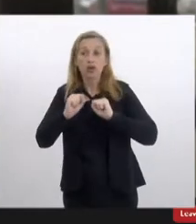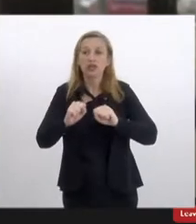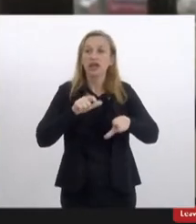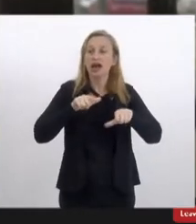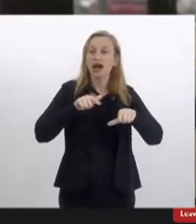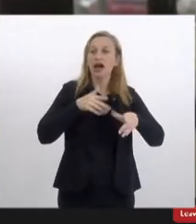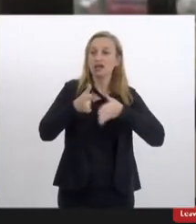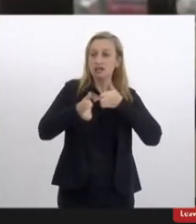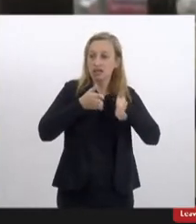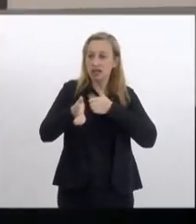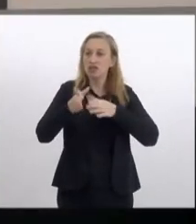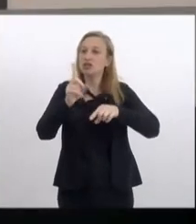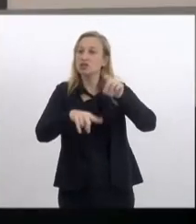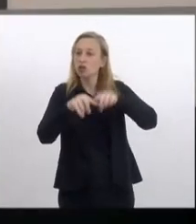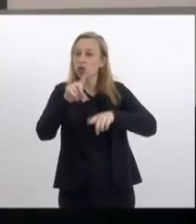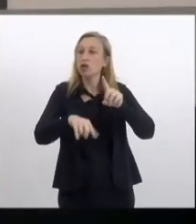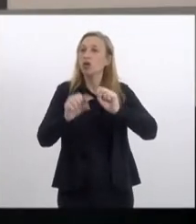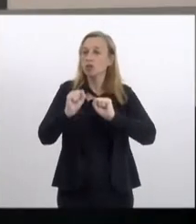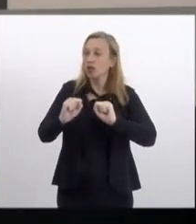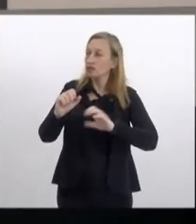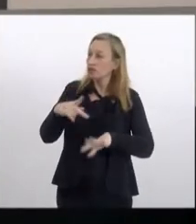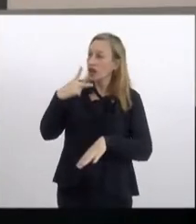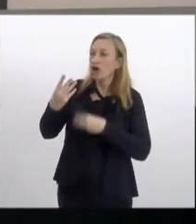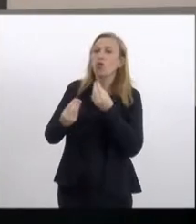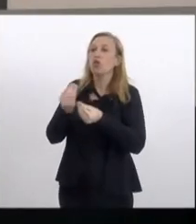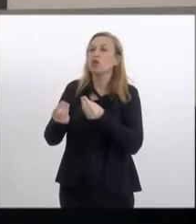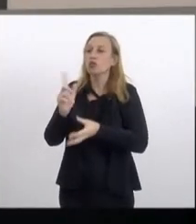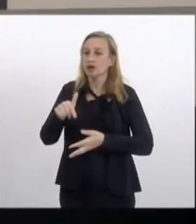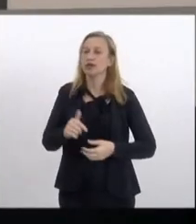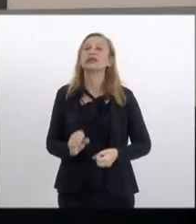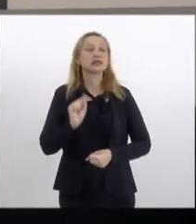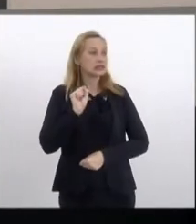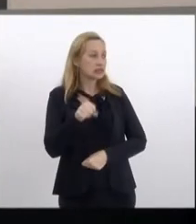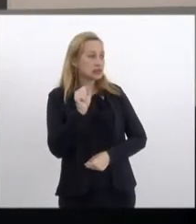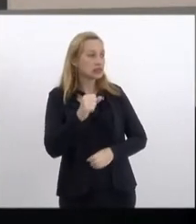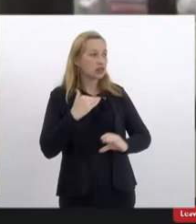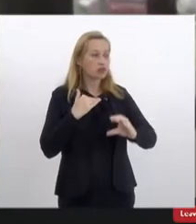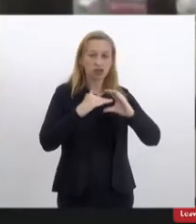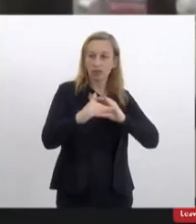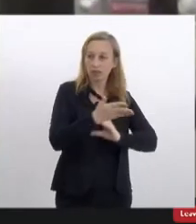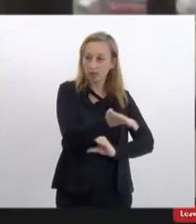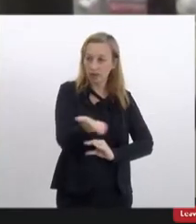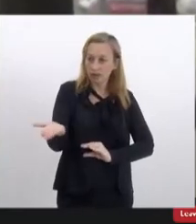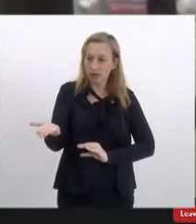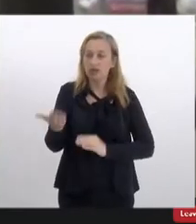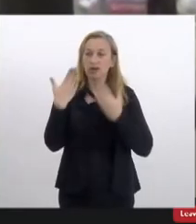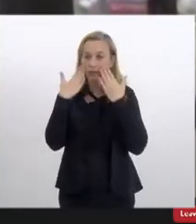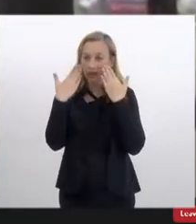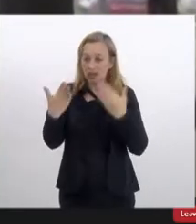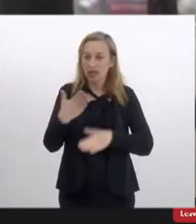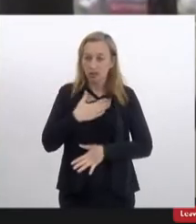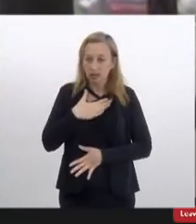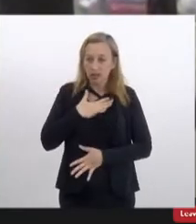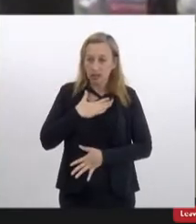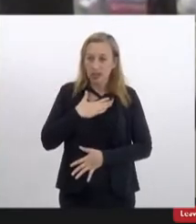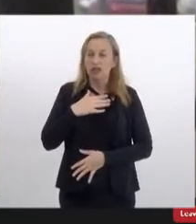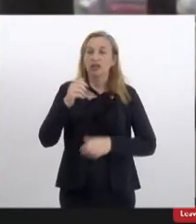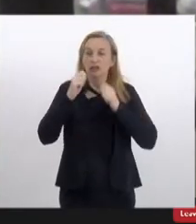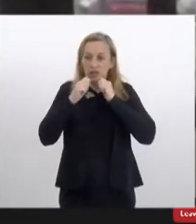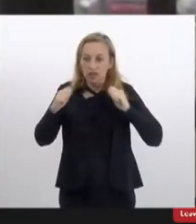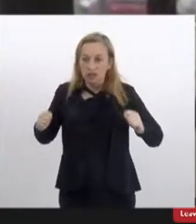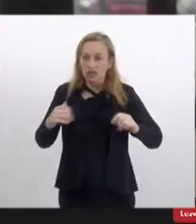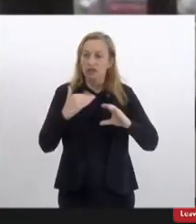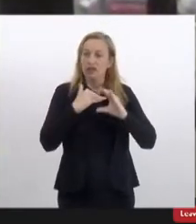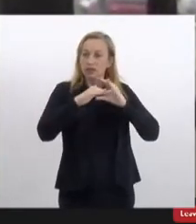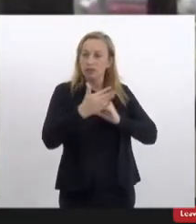a esse material. A senhora pode nos direcionar? Como é que fica? Sim, sim. Eu vou encaminhar para vocês essa apresentação minha. Minha assessora vai encaminhar